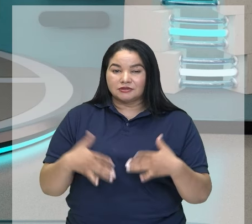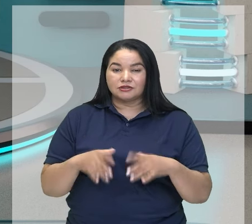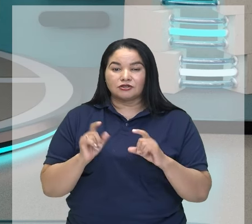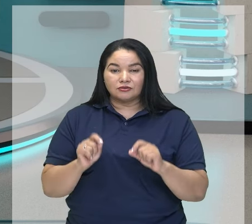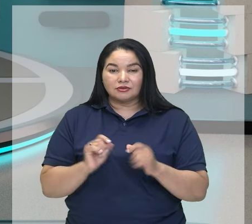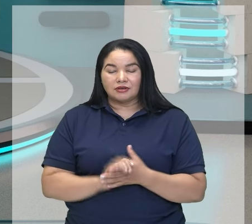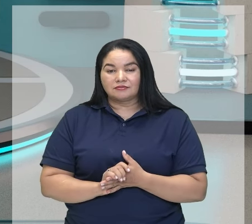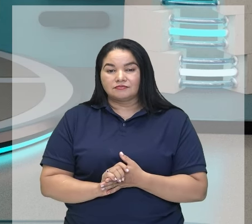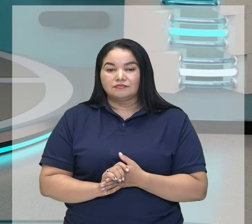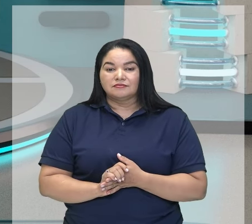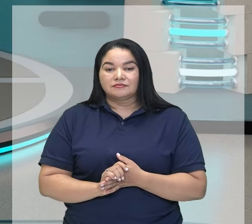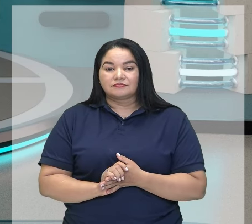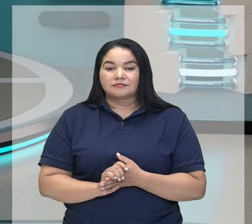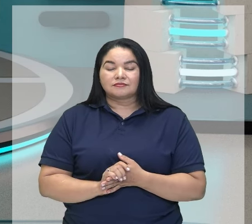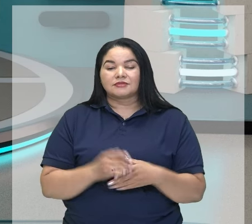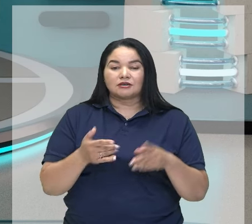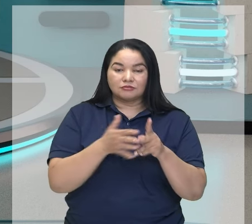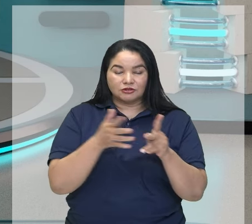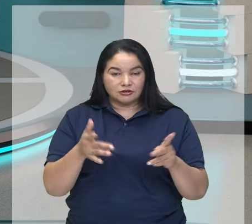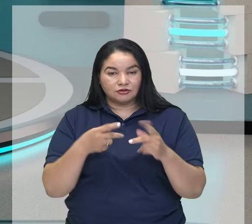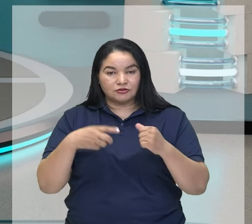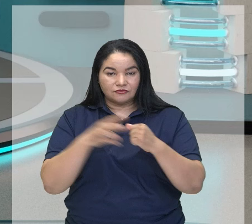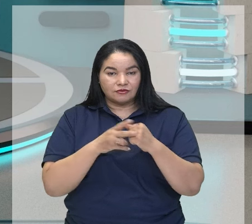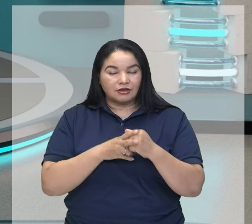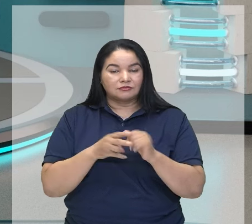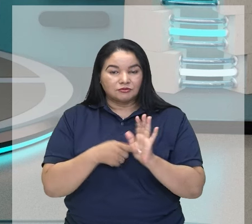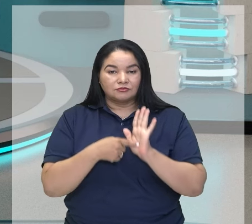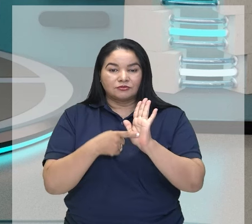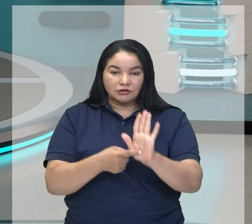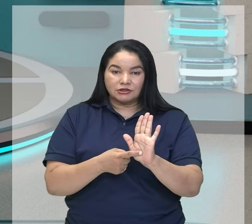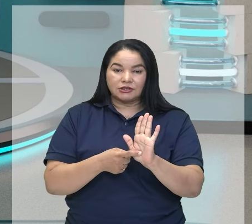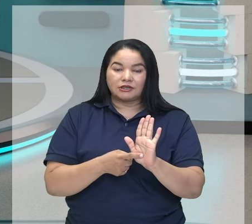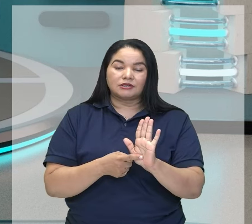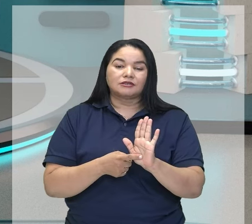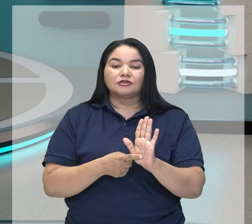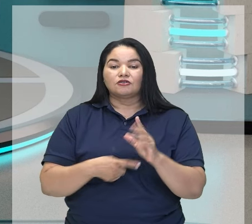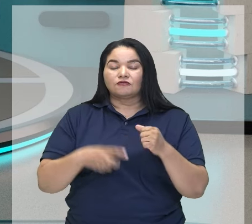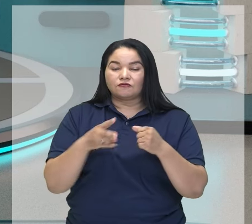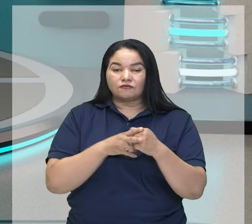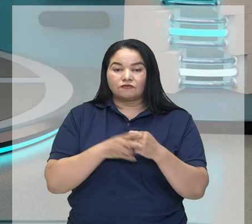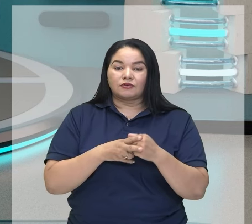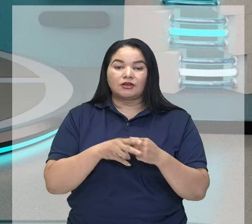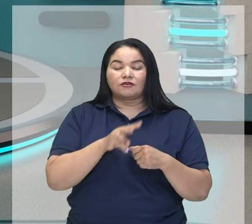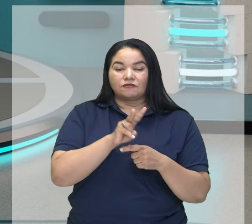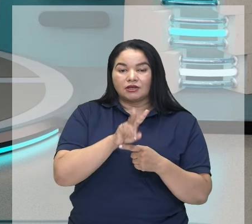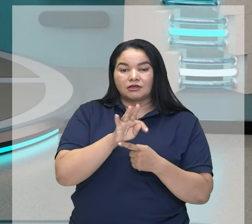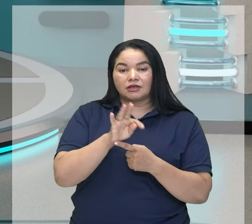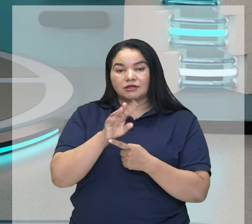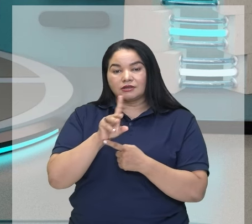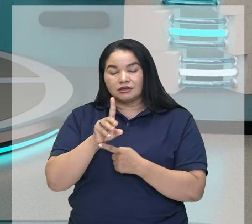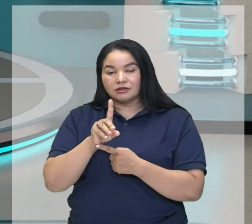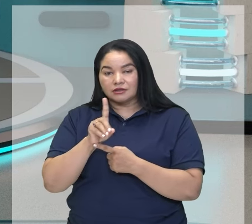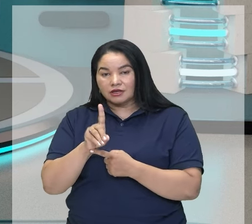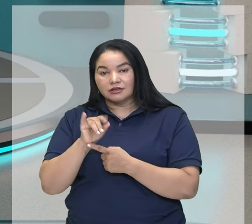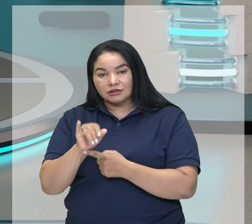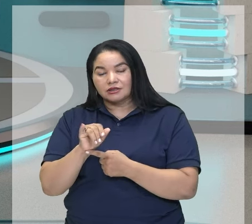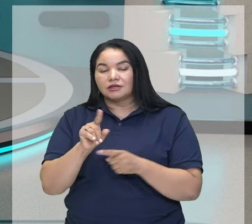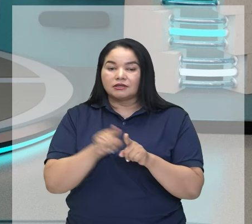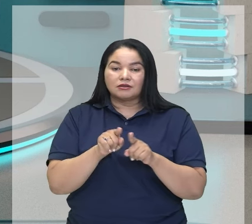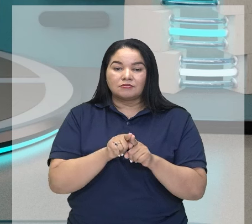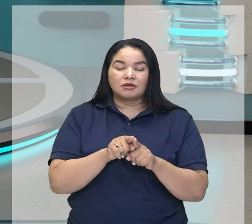da predicação verbal, isso que eu mostrei para vocês, de verbos intransitivos, verbos transitivos, e